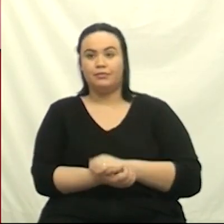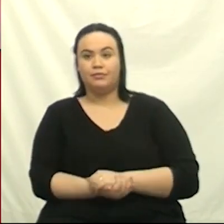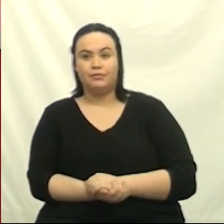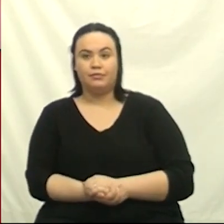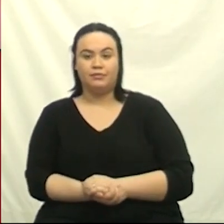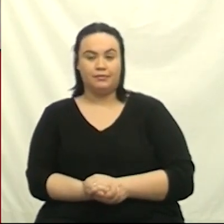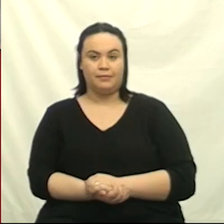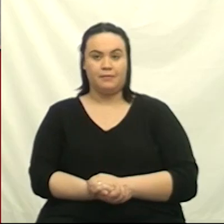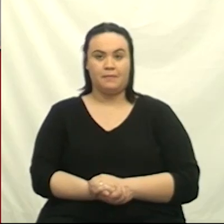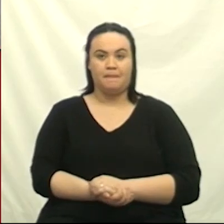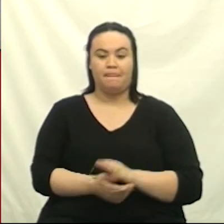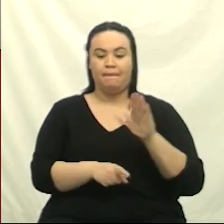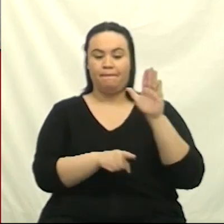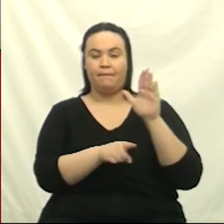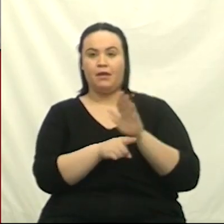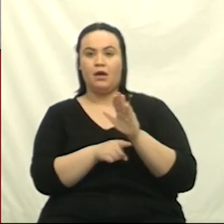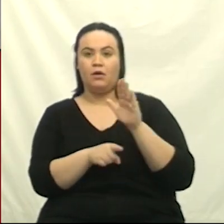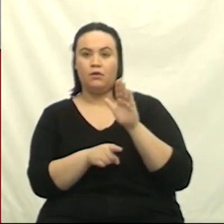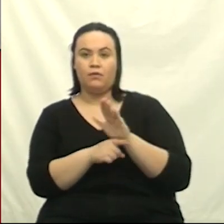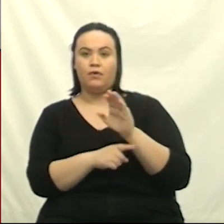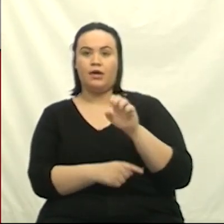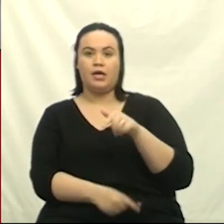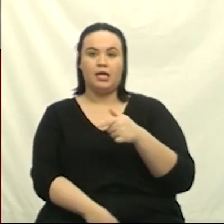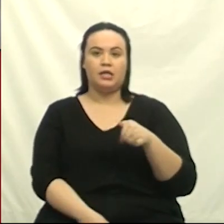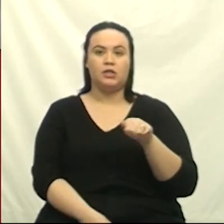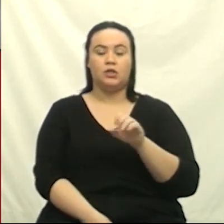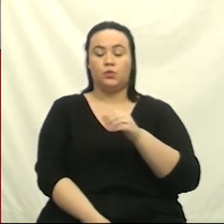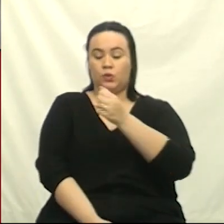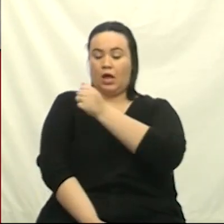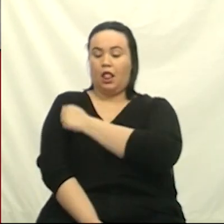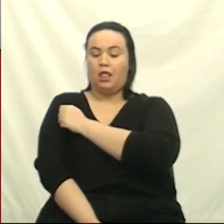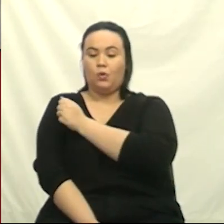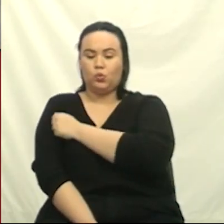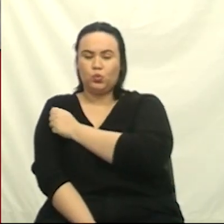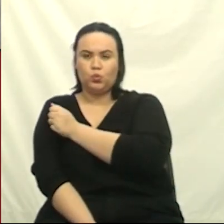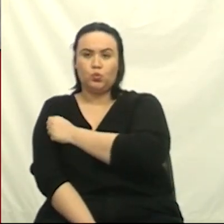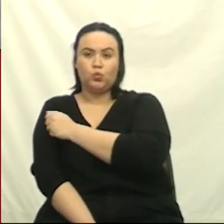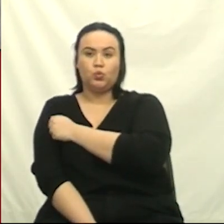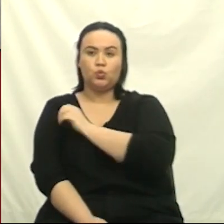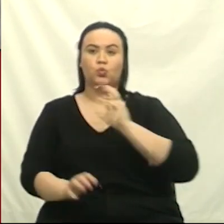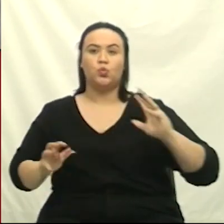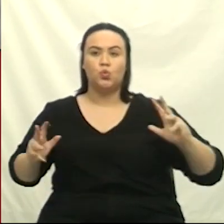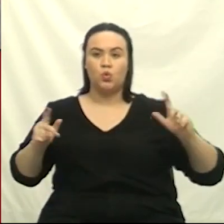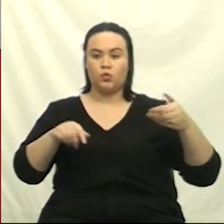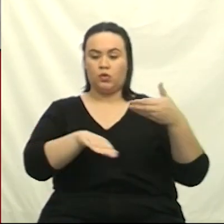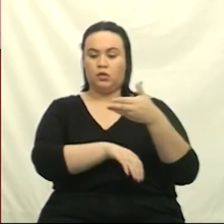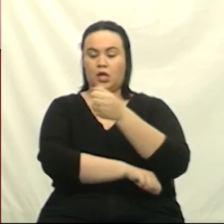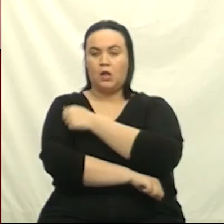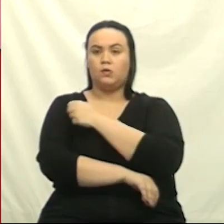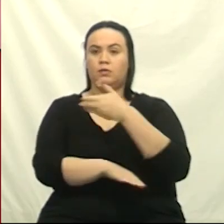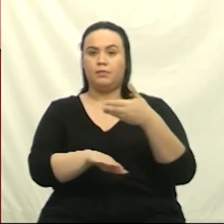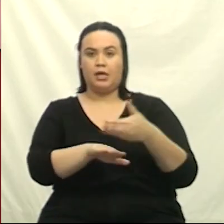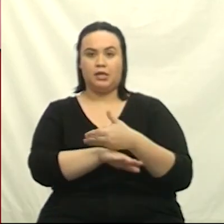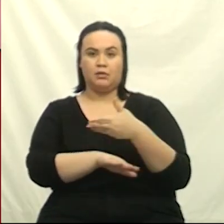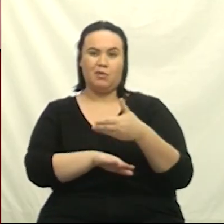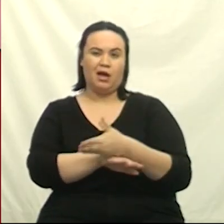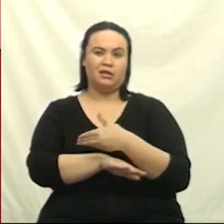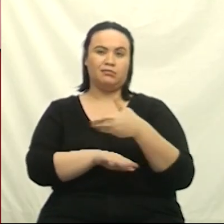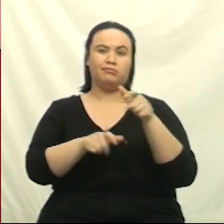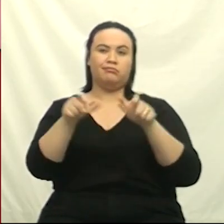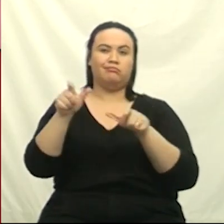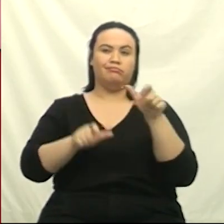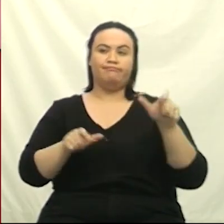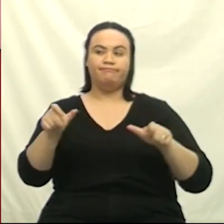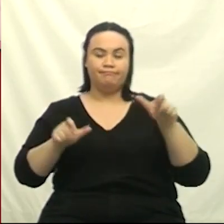a ajudar o Enzo o Arturo o Vinícius o Marcos o Vinícius o Gabriel o Vitor o Mateus o Miguel e tantos e tantos outros